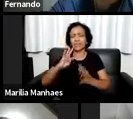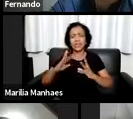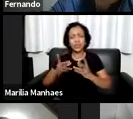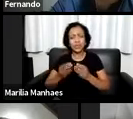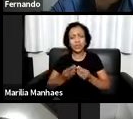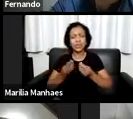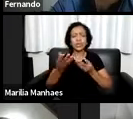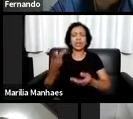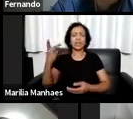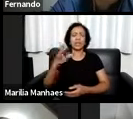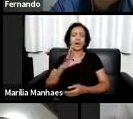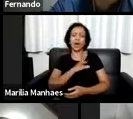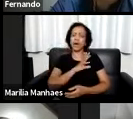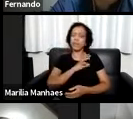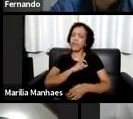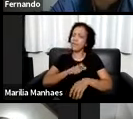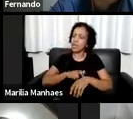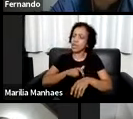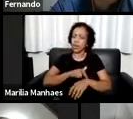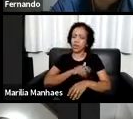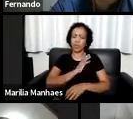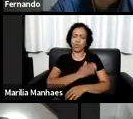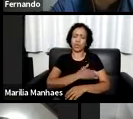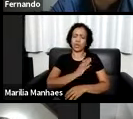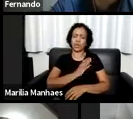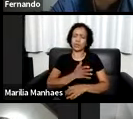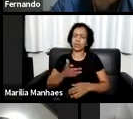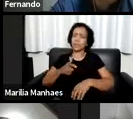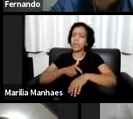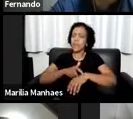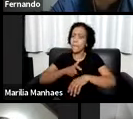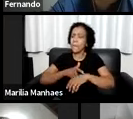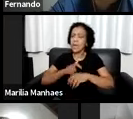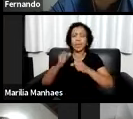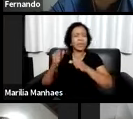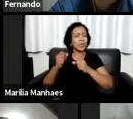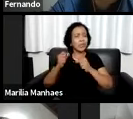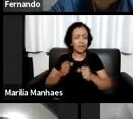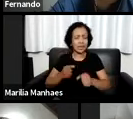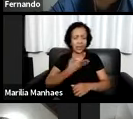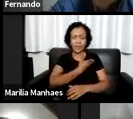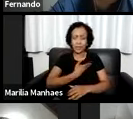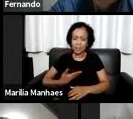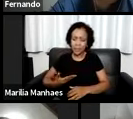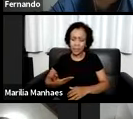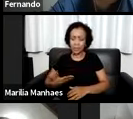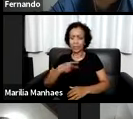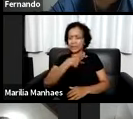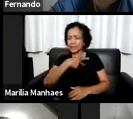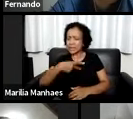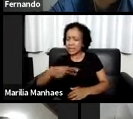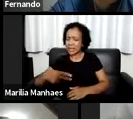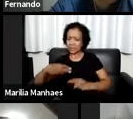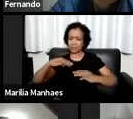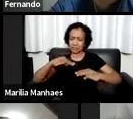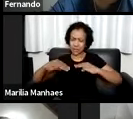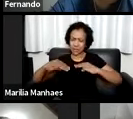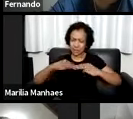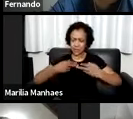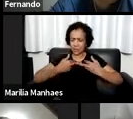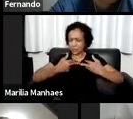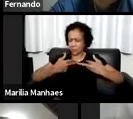misericórdia esteja estendida, Senhor, a todos os poderes constituídos de nossa nação. Oramos pelo